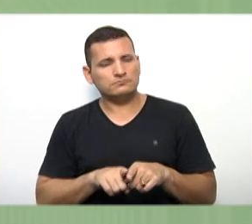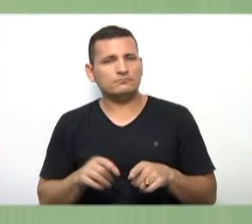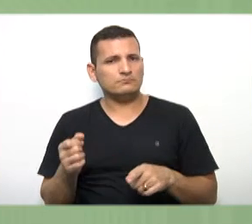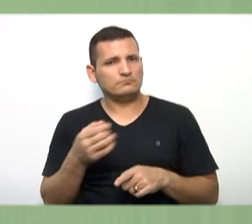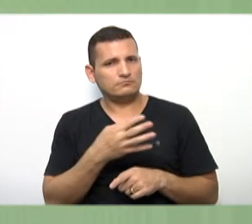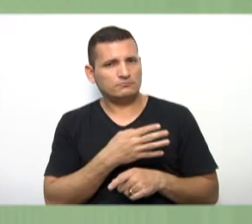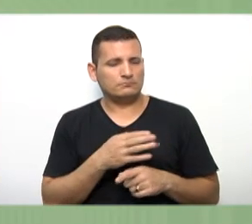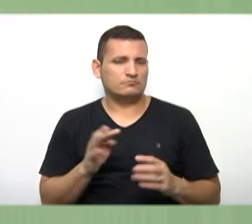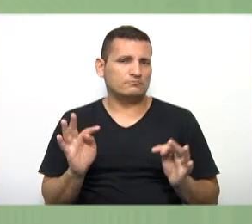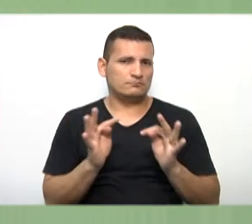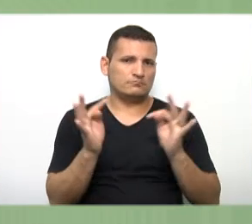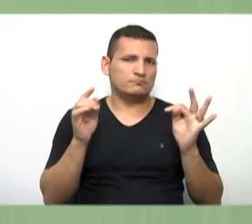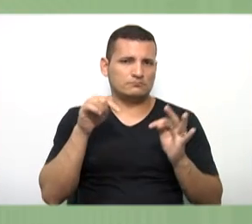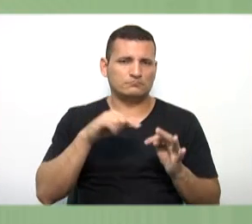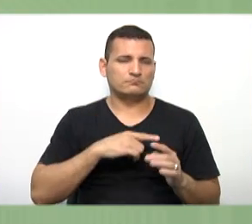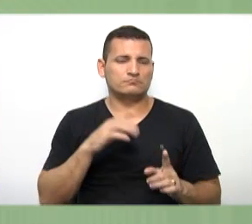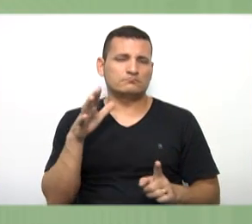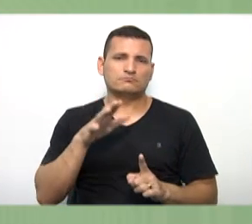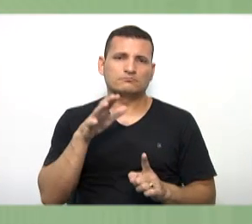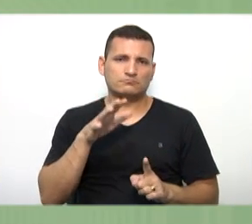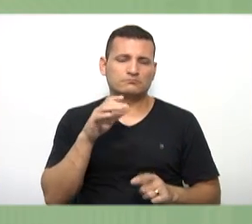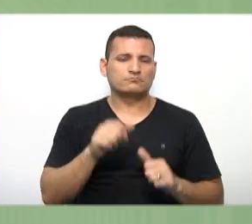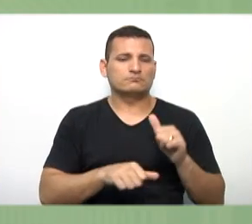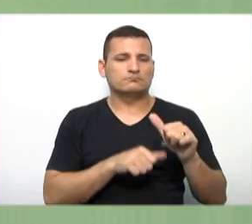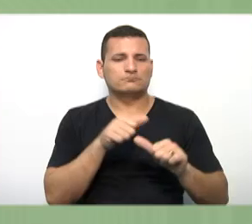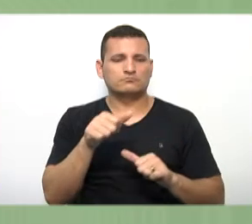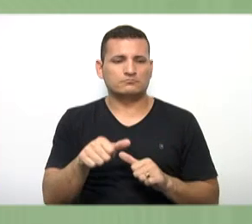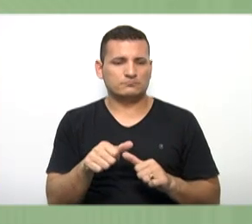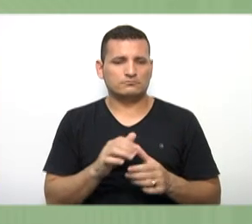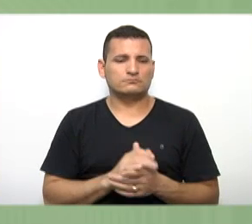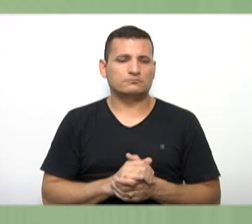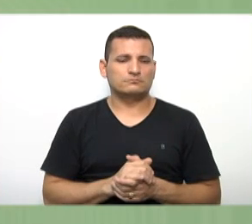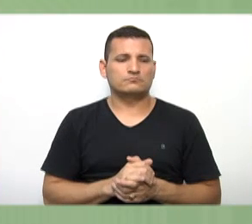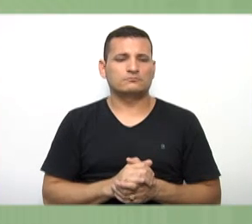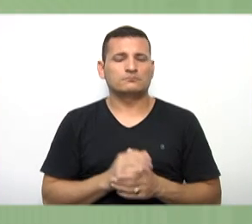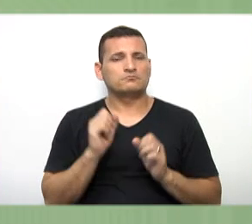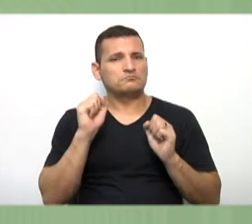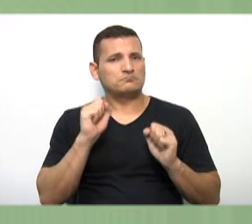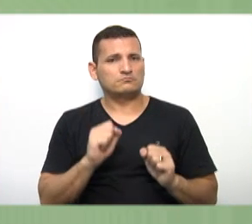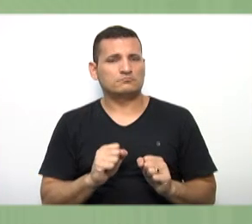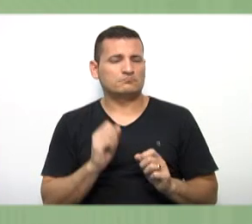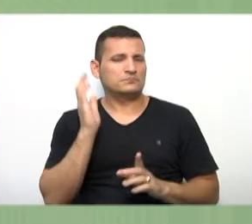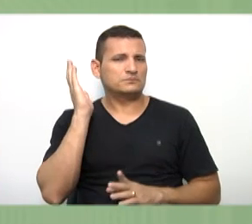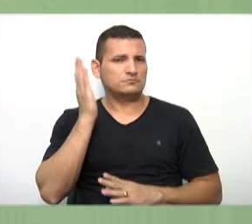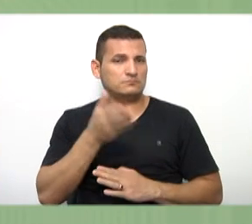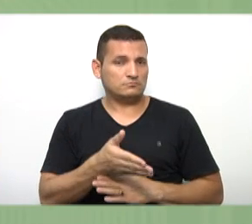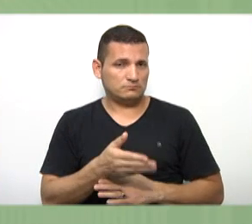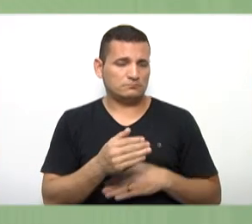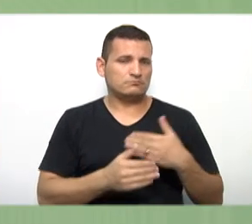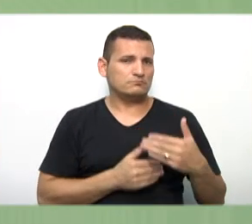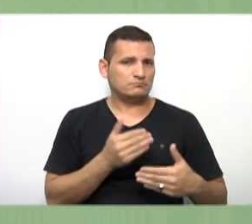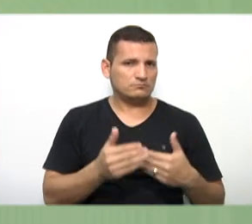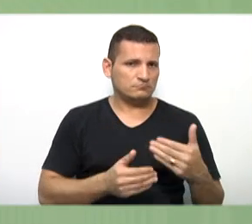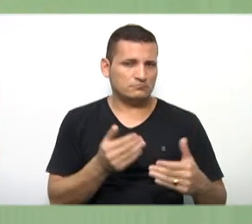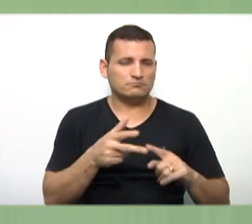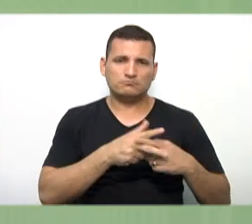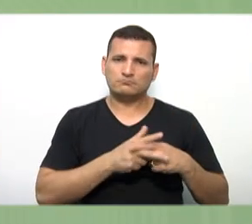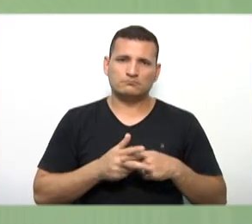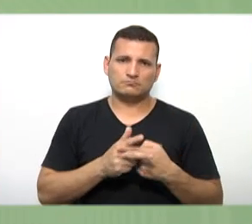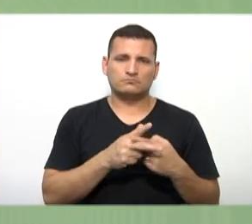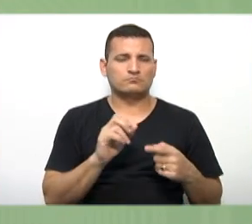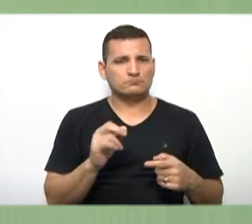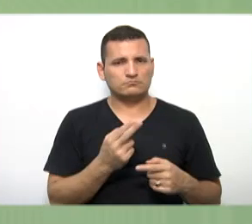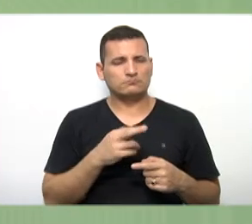que nós falamos que elas influenciam as mudanças, pode ser agindo diretamente no processo de fabricação ou de tomada